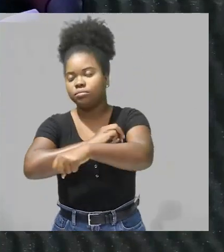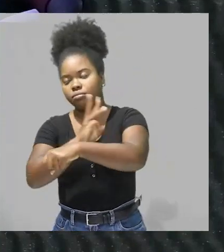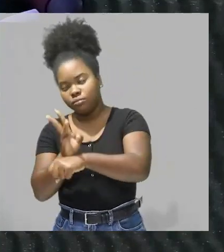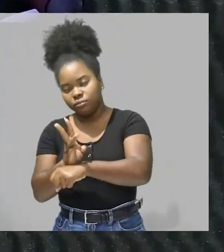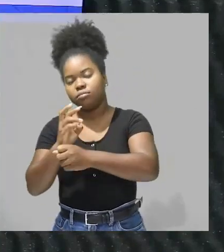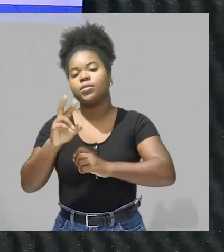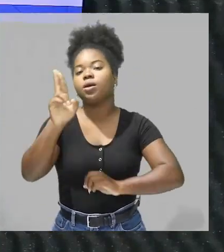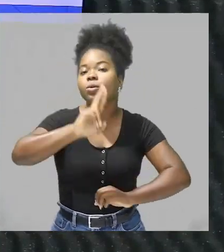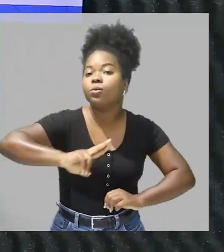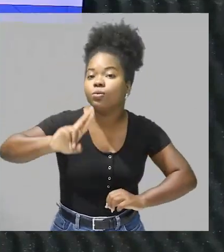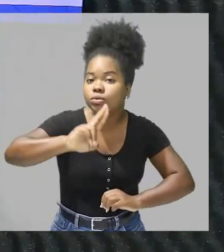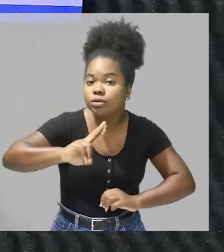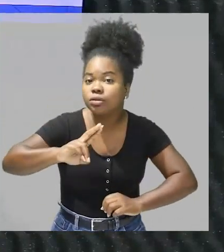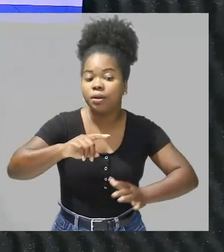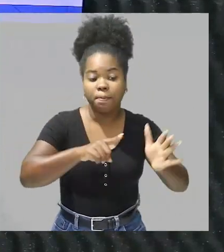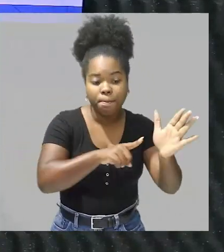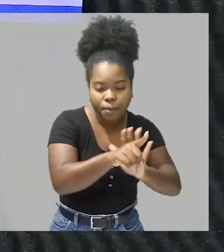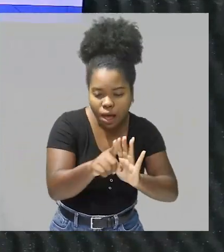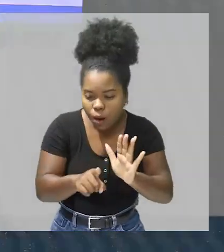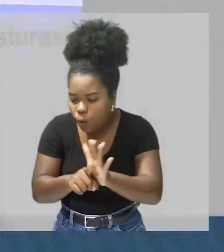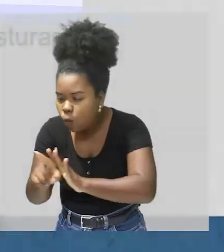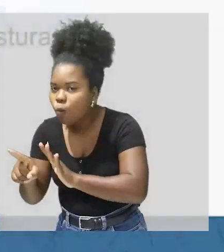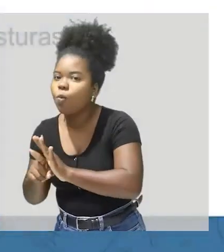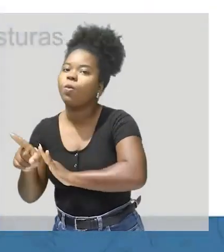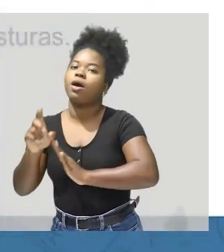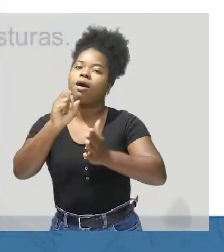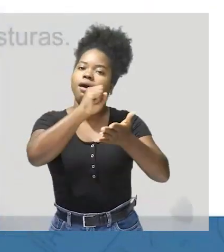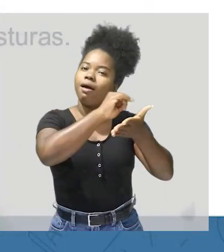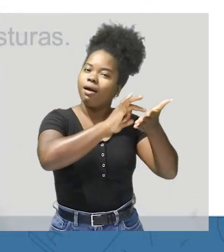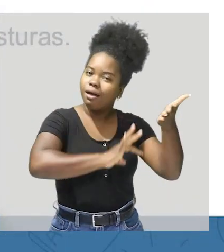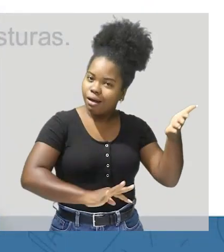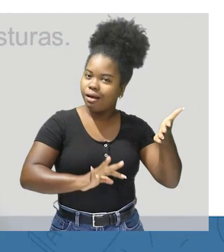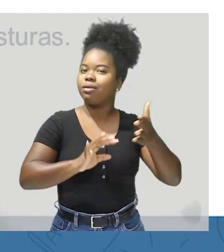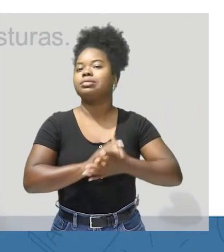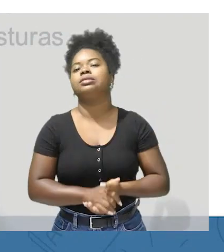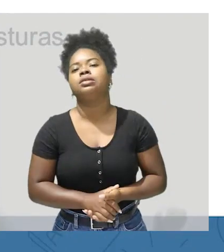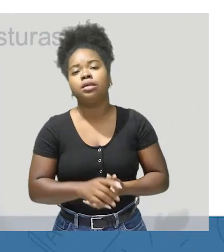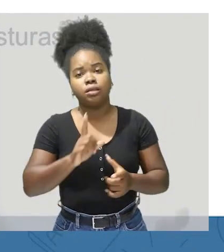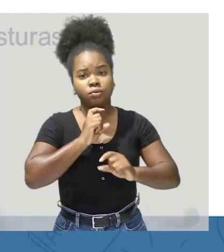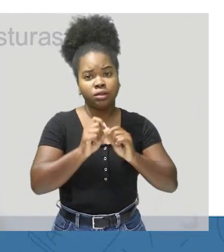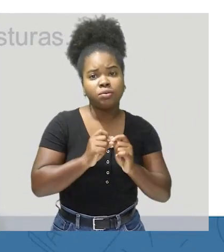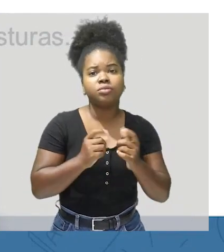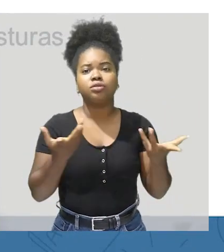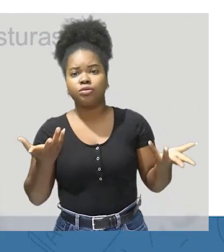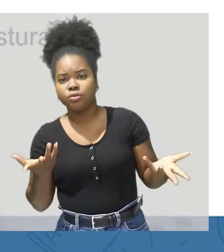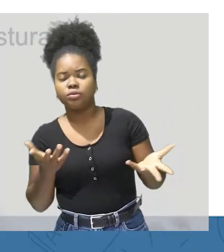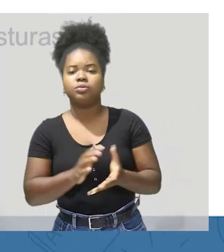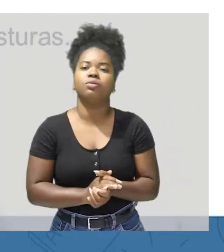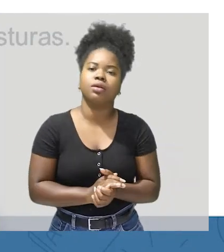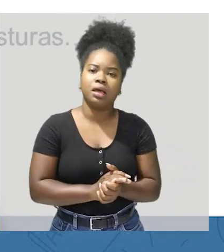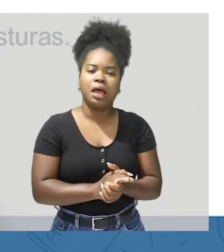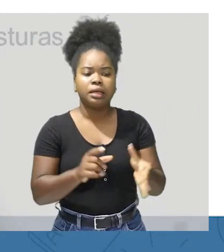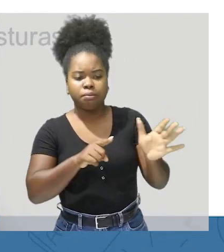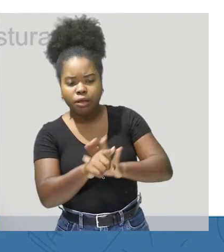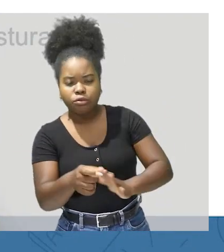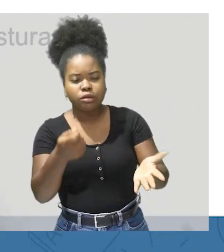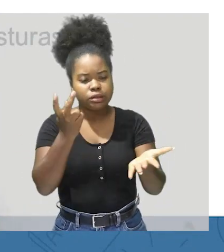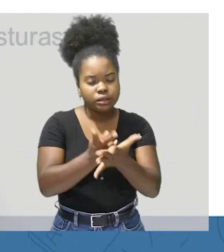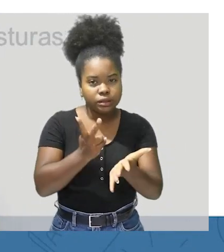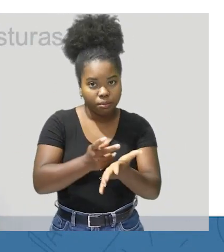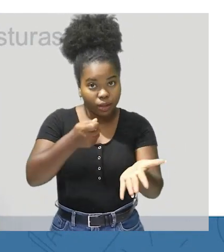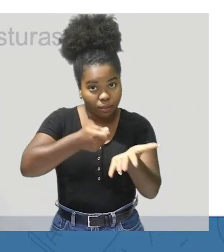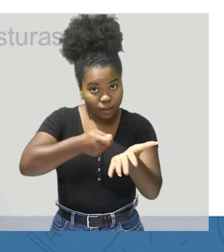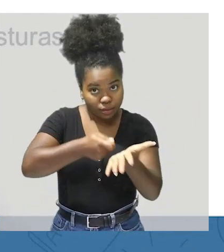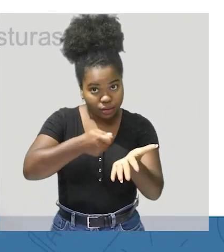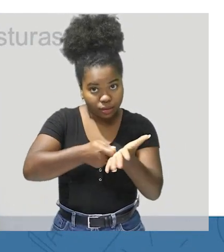utilizando questões então estamos trazendo aqueles tópicos que são mais cobrados por exemplo no nosso